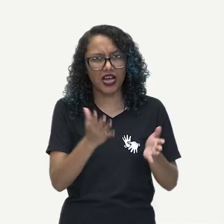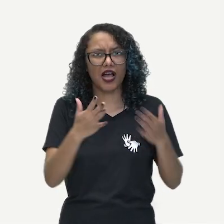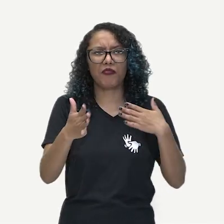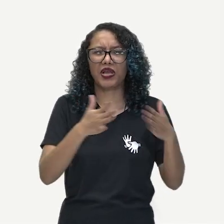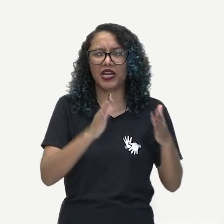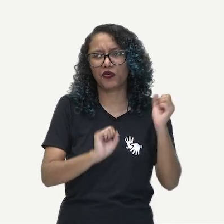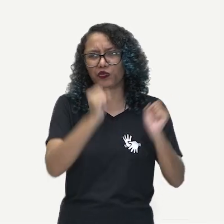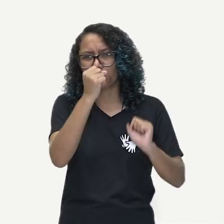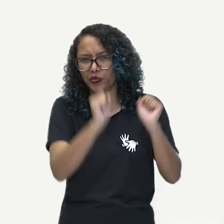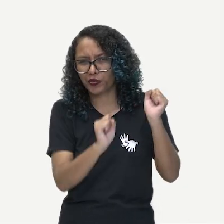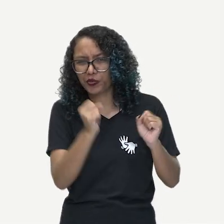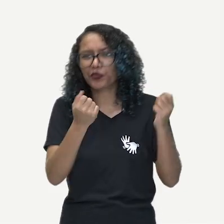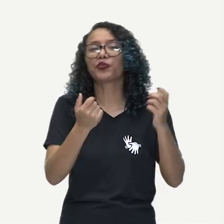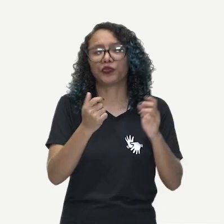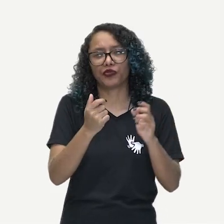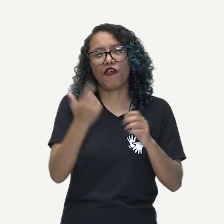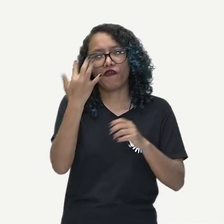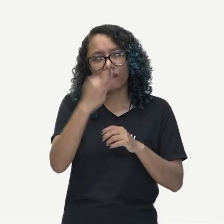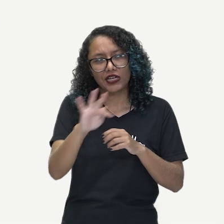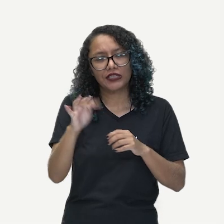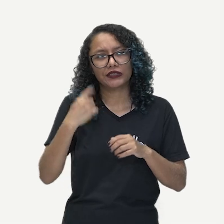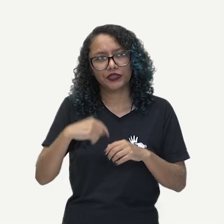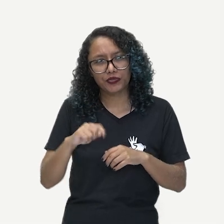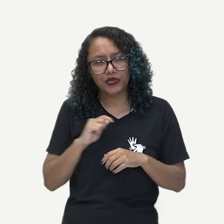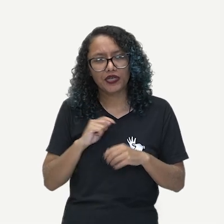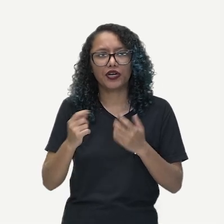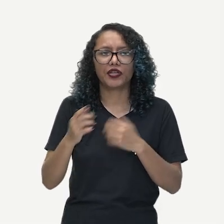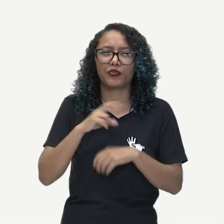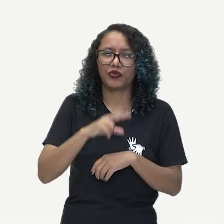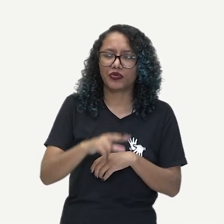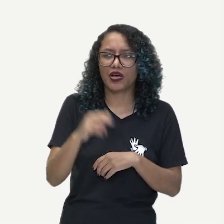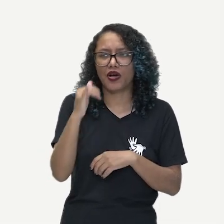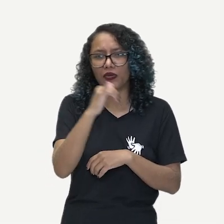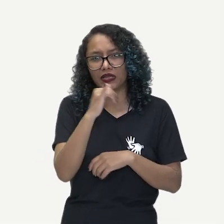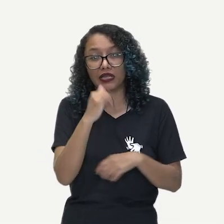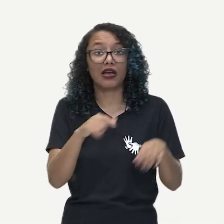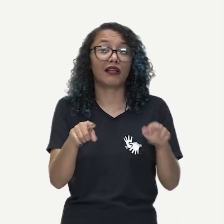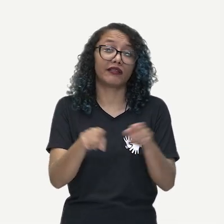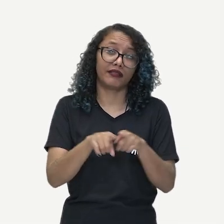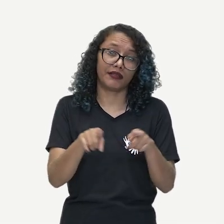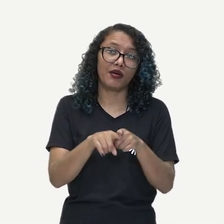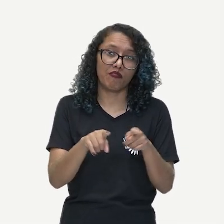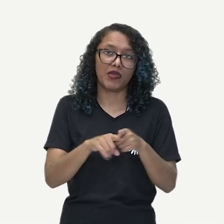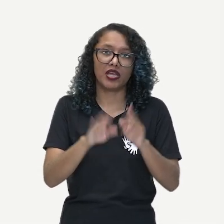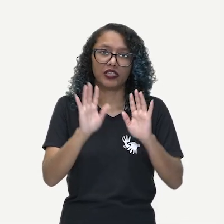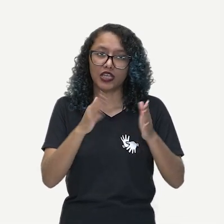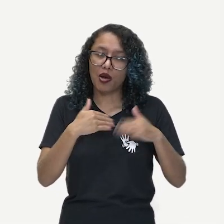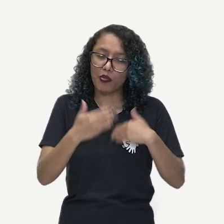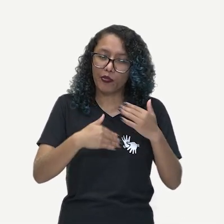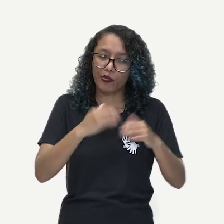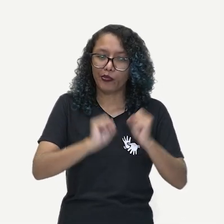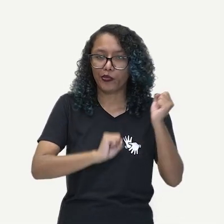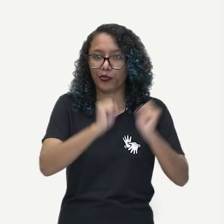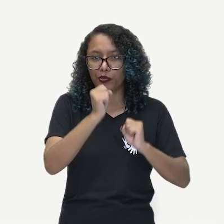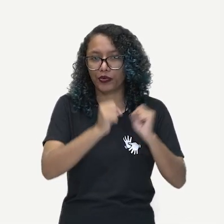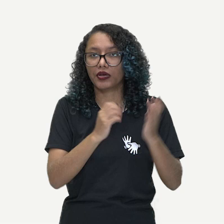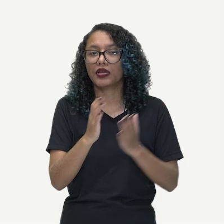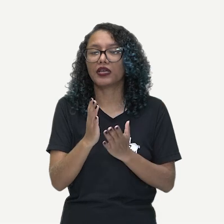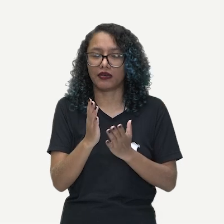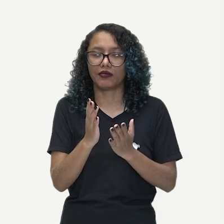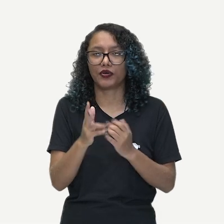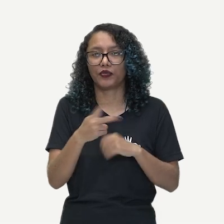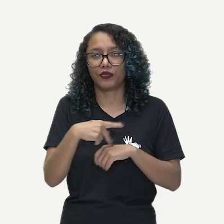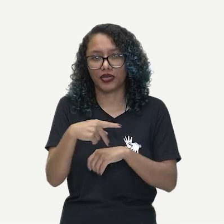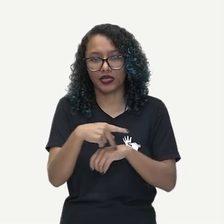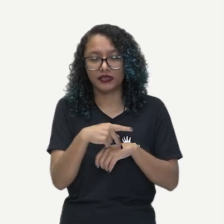como a França, o Reino Unido, Espanha e Portugal, a Itália principalmente também. Então, ali a gente tem esses países que já vinham